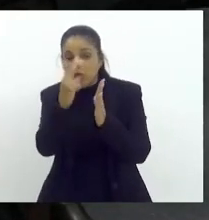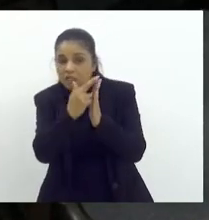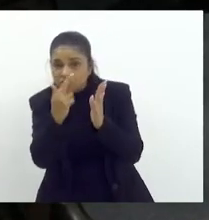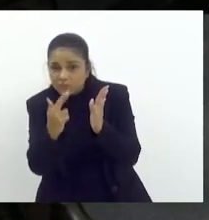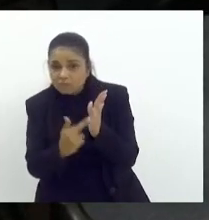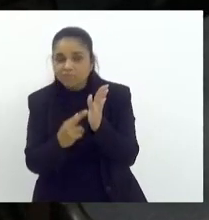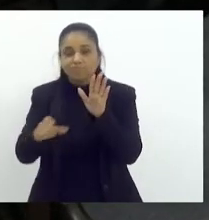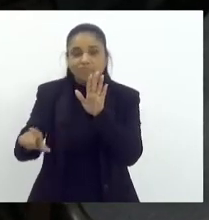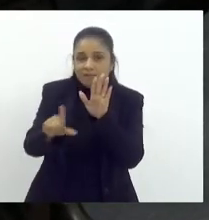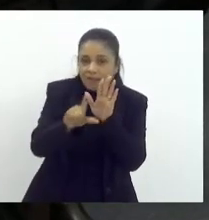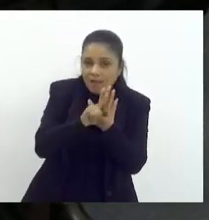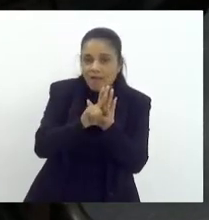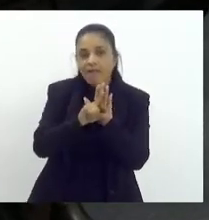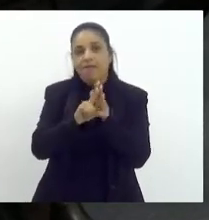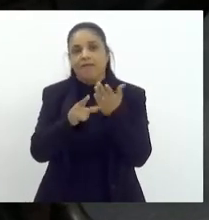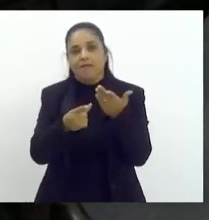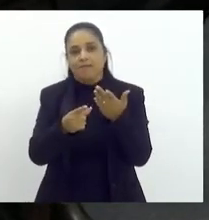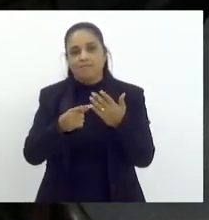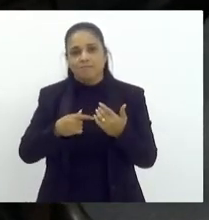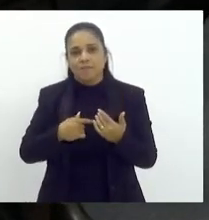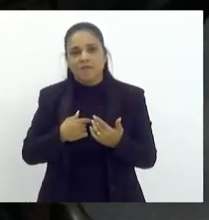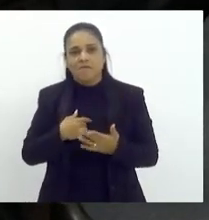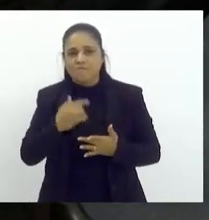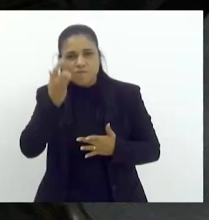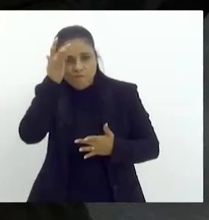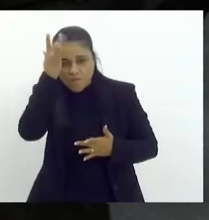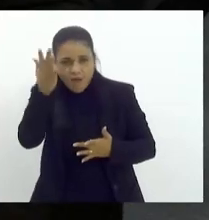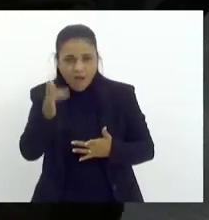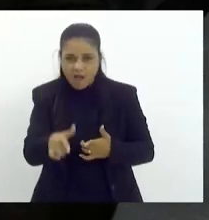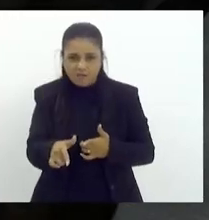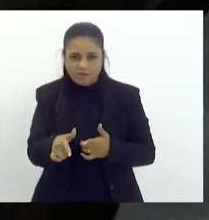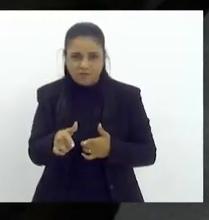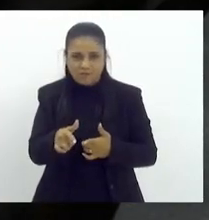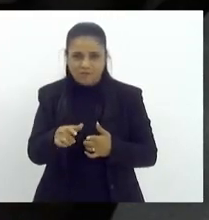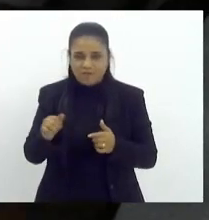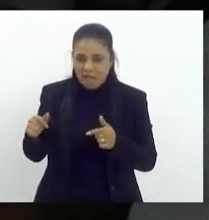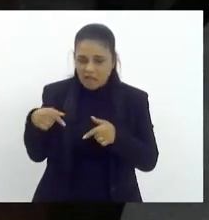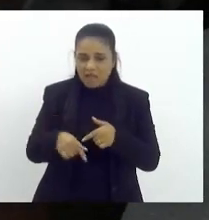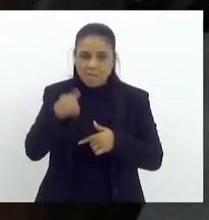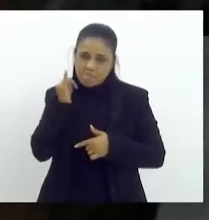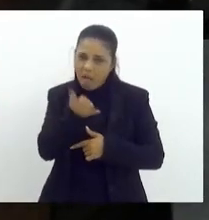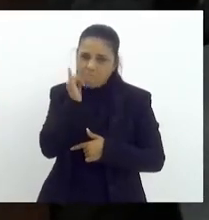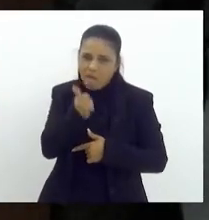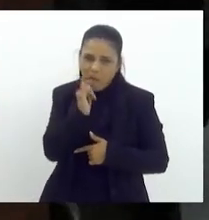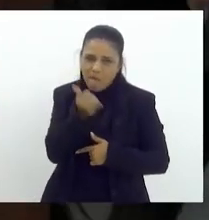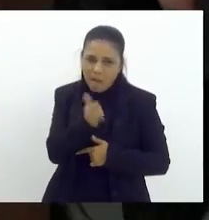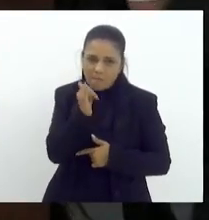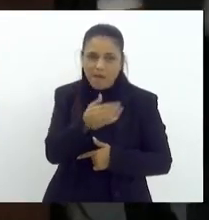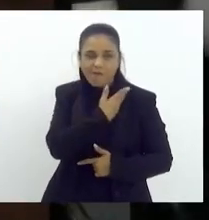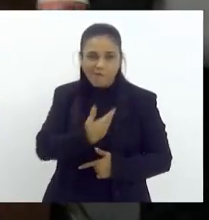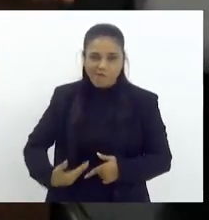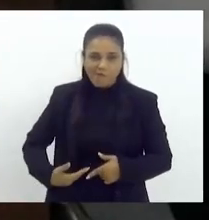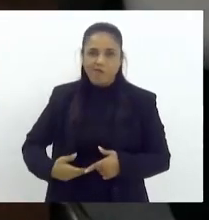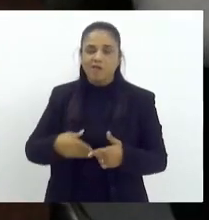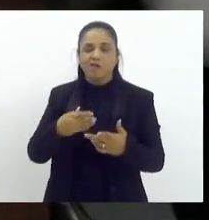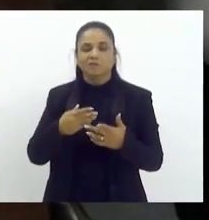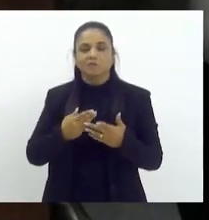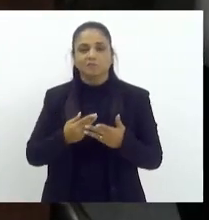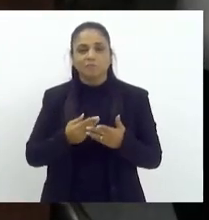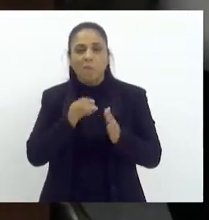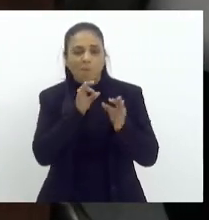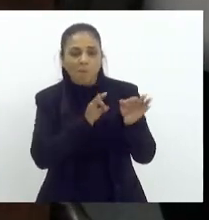estuda a legislação porque é muito leviano Presidente vir aqui e falar que o governo tem que trazer um programa definitivo